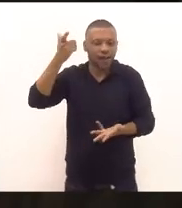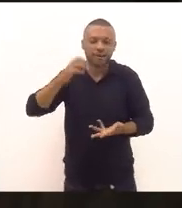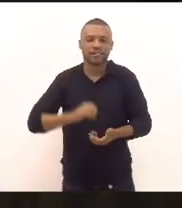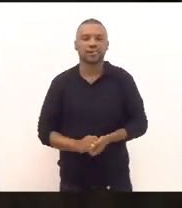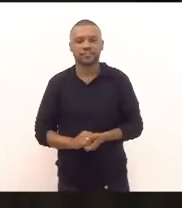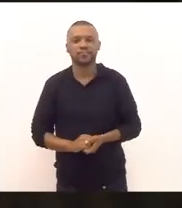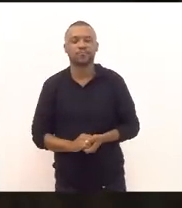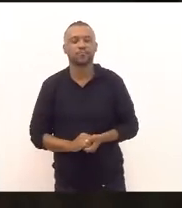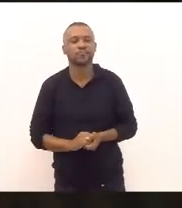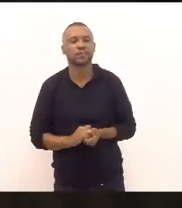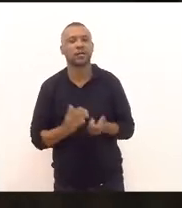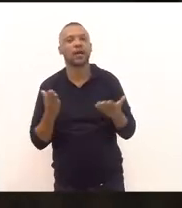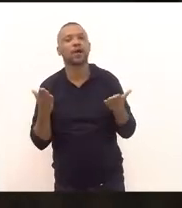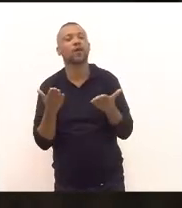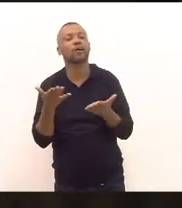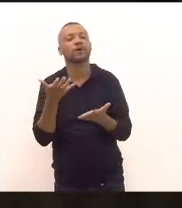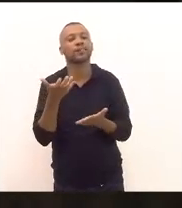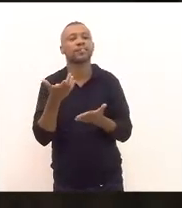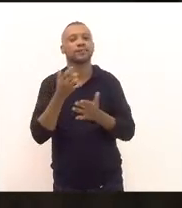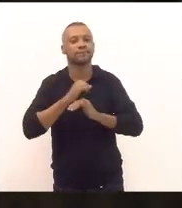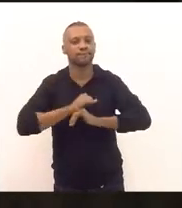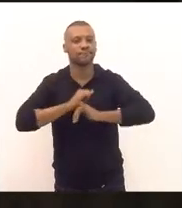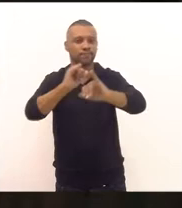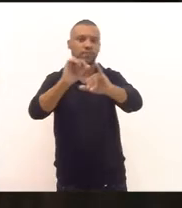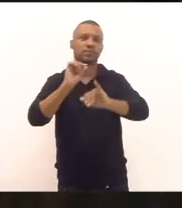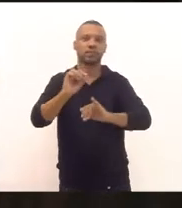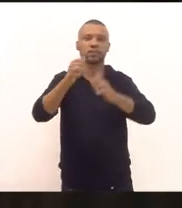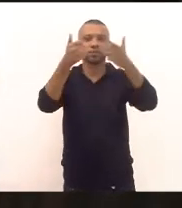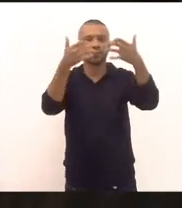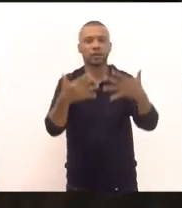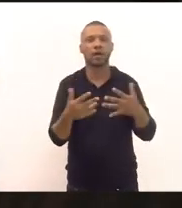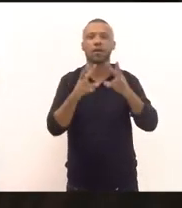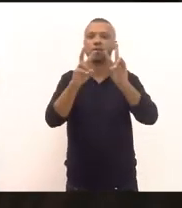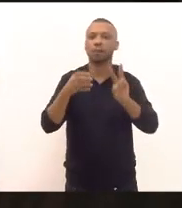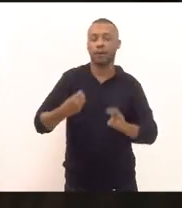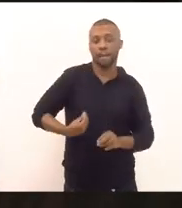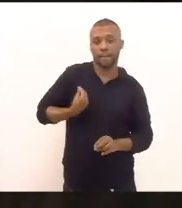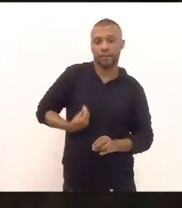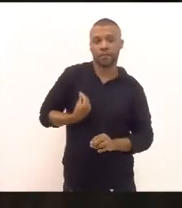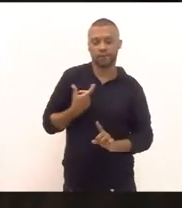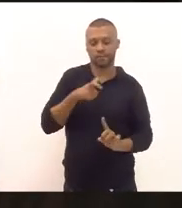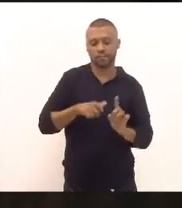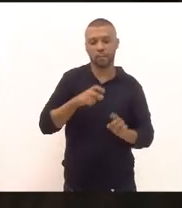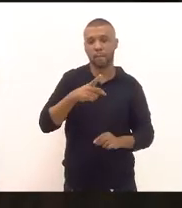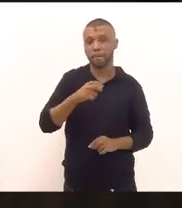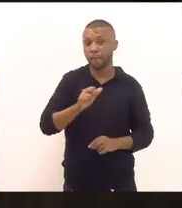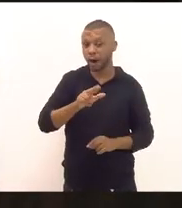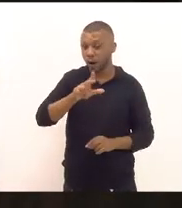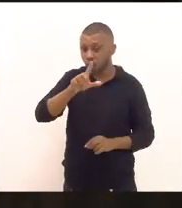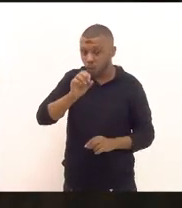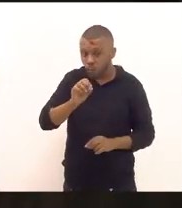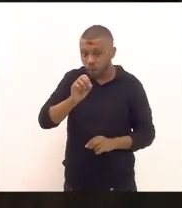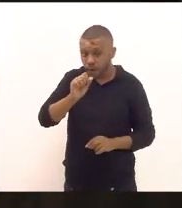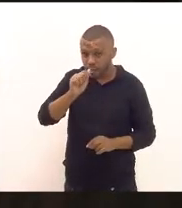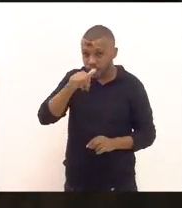e eu gostaria agora de falar da presença aqui do Senhor Paulo Sampaio pai do nosso